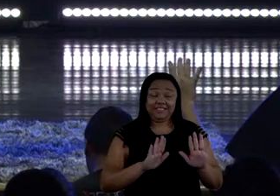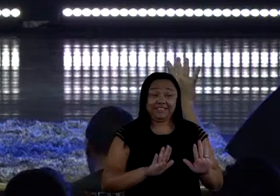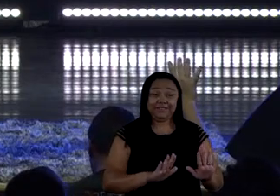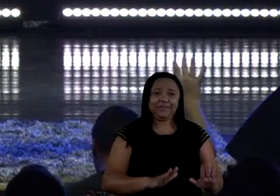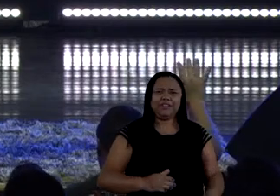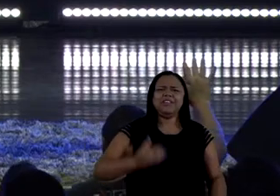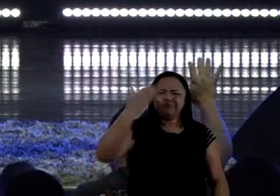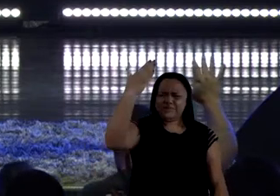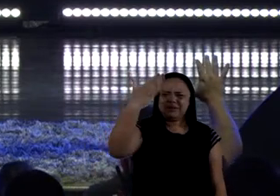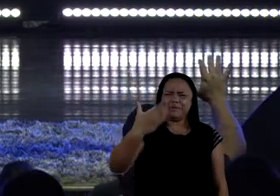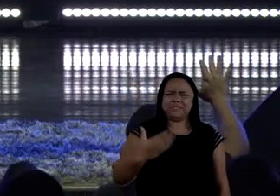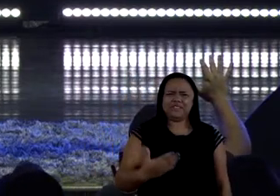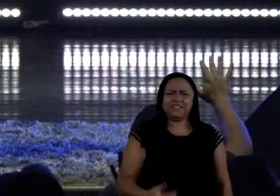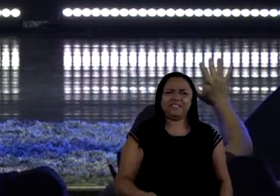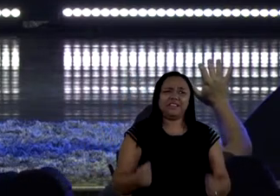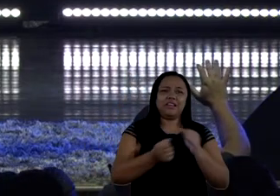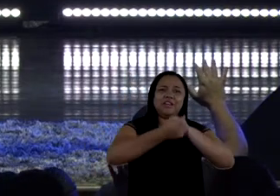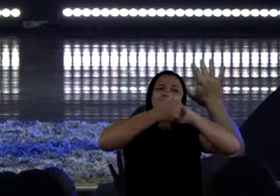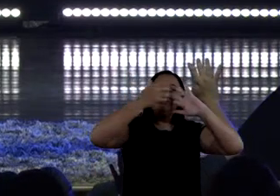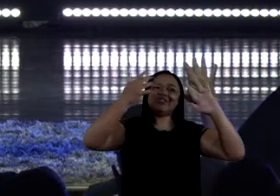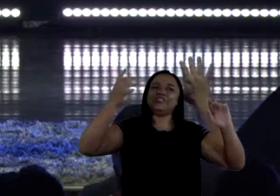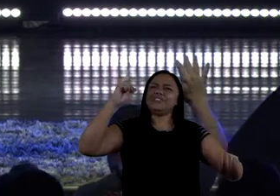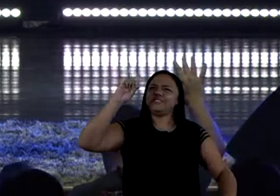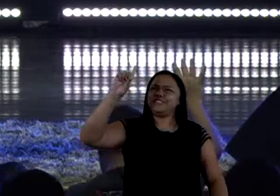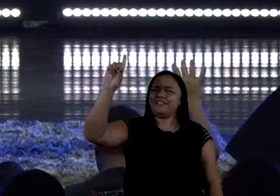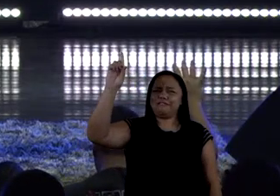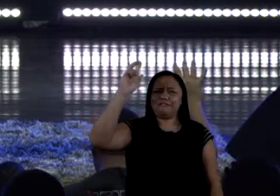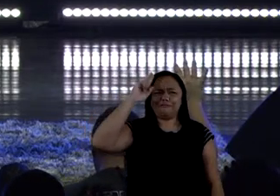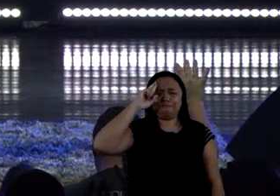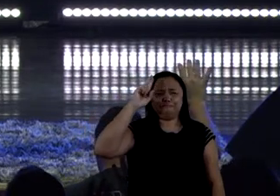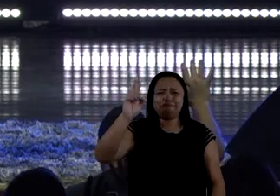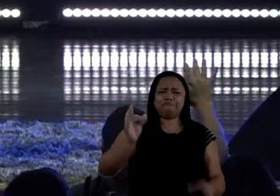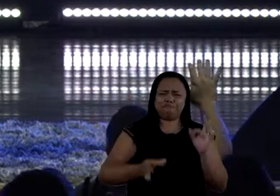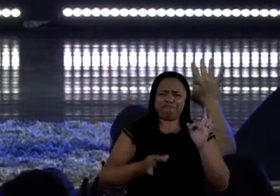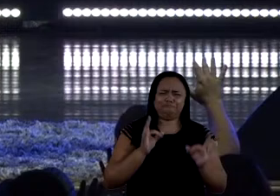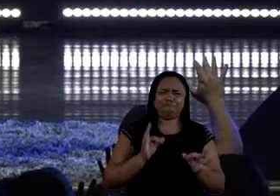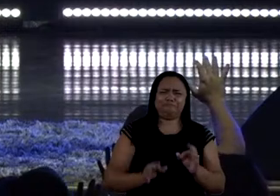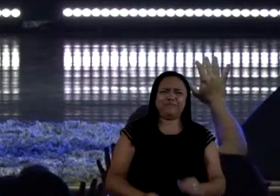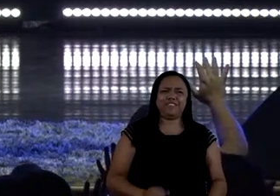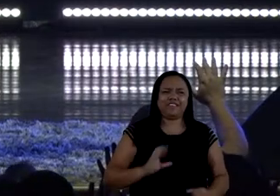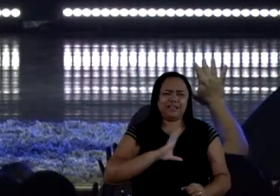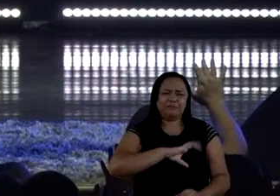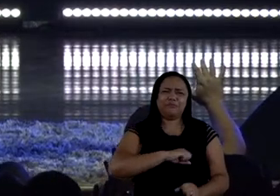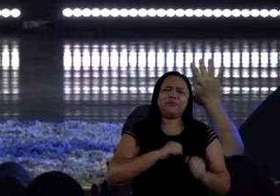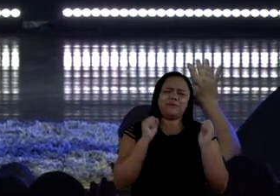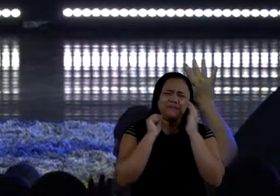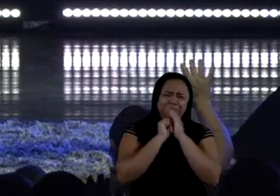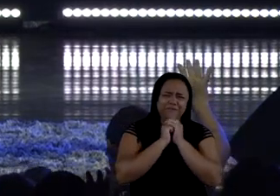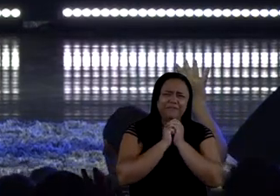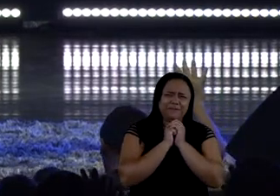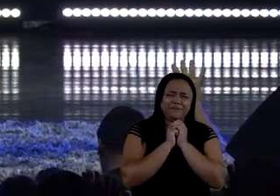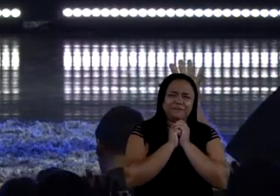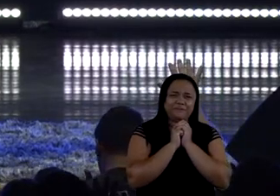Algo glorioso o Senhor tem preparado para aqueles que o amam. Amém?